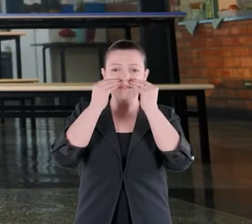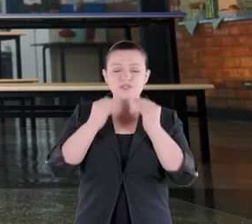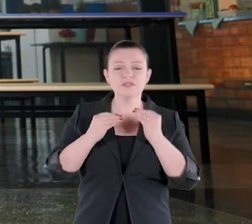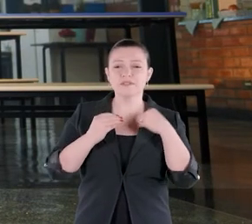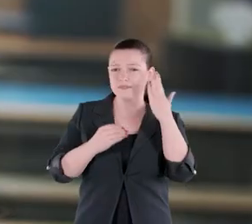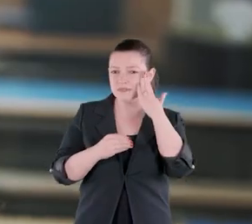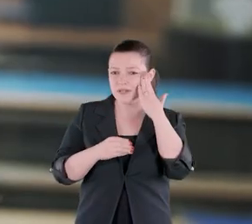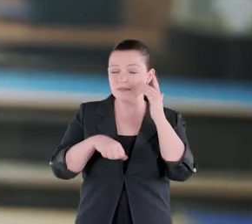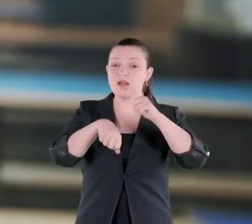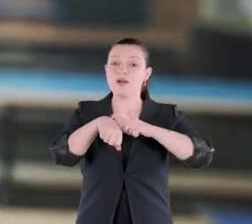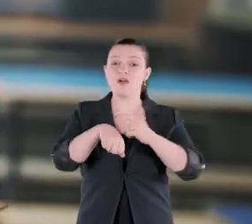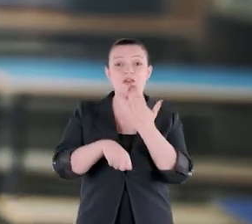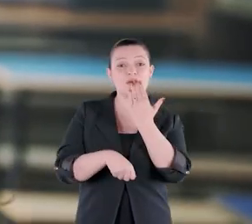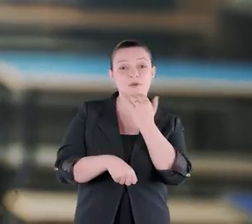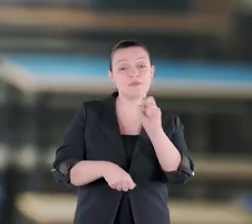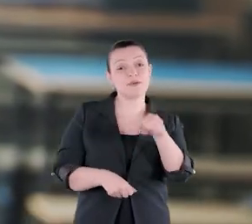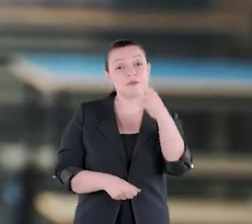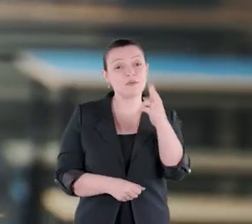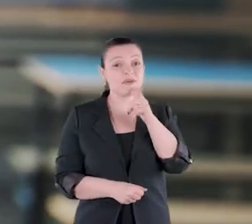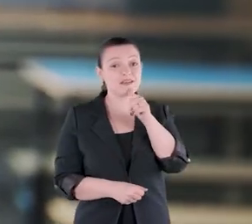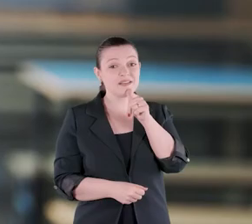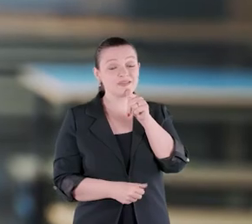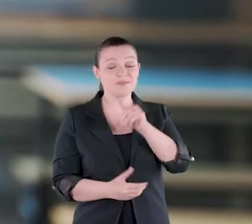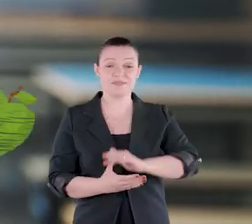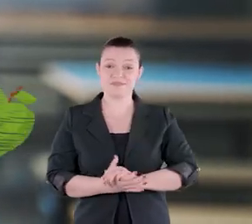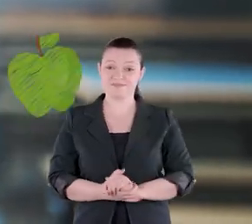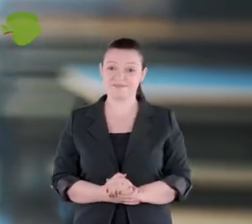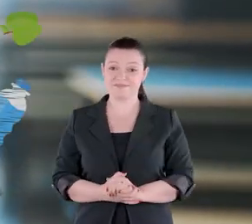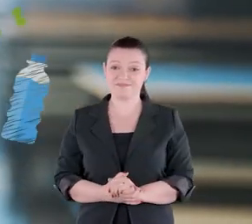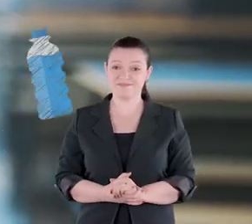pode tirar. Na hora de comer ou tomar água.